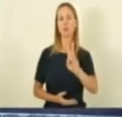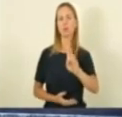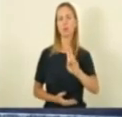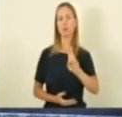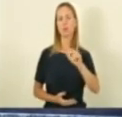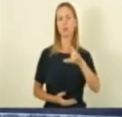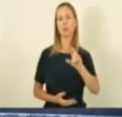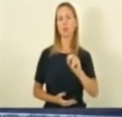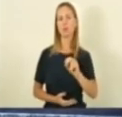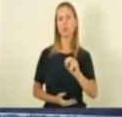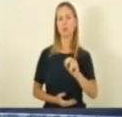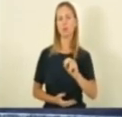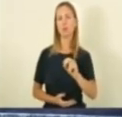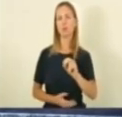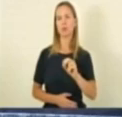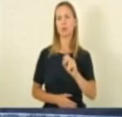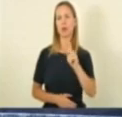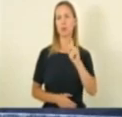deputado Ari Pagung,